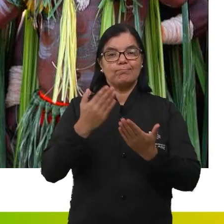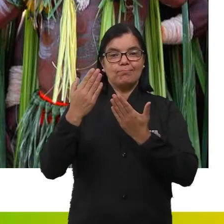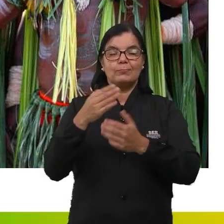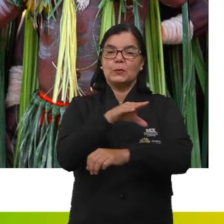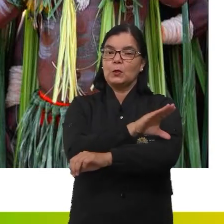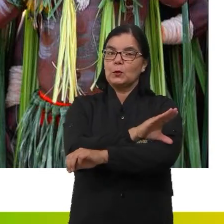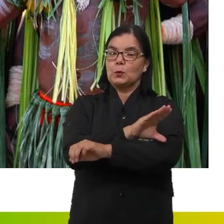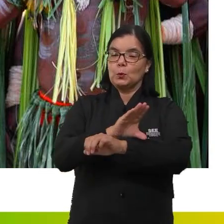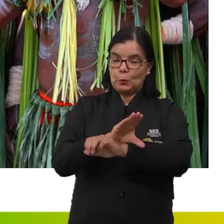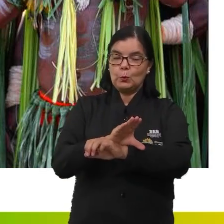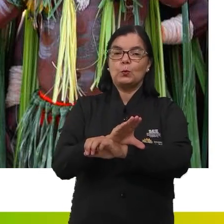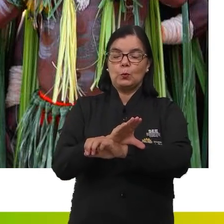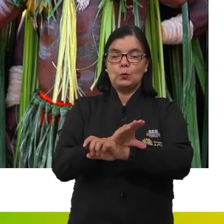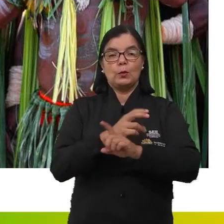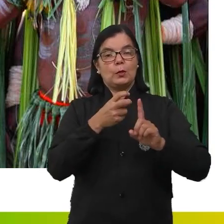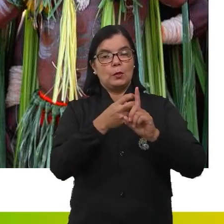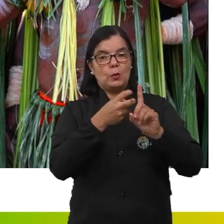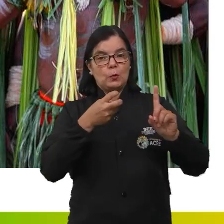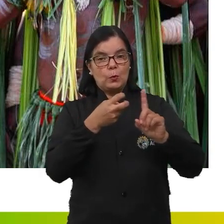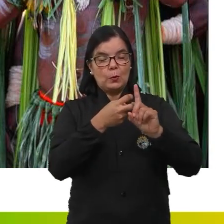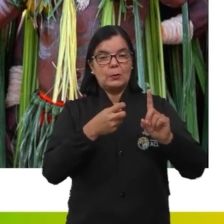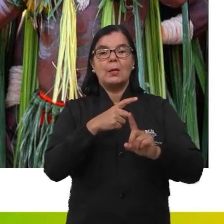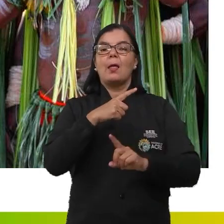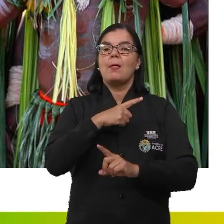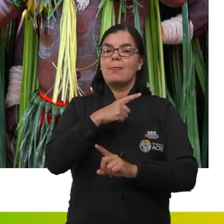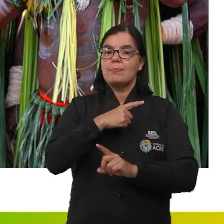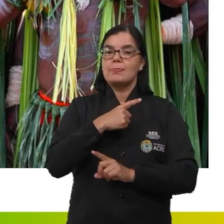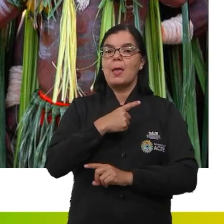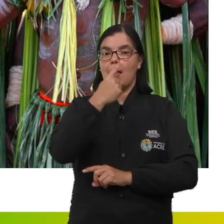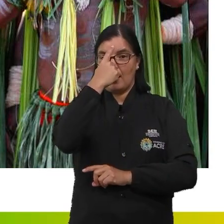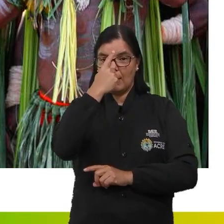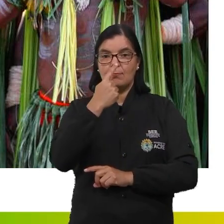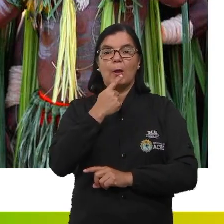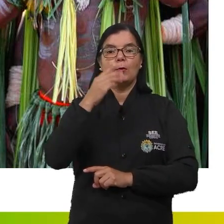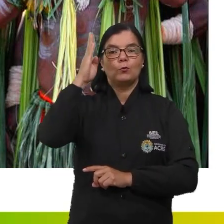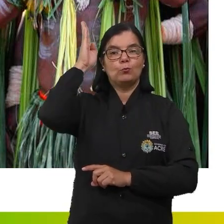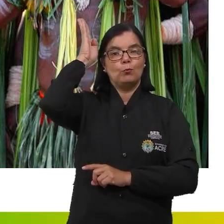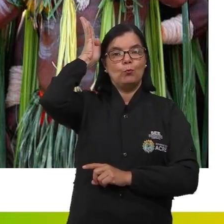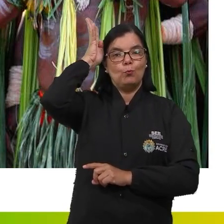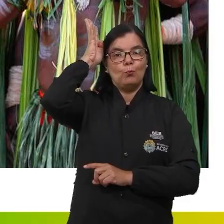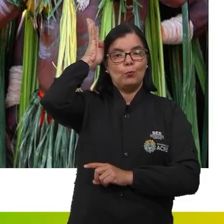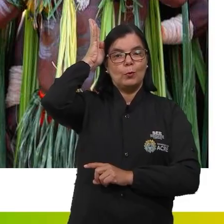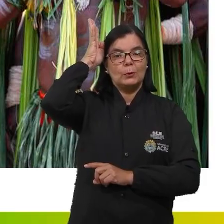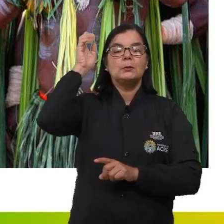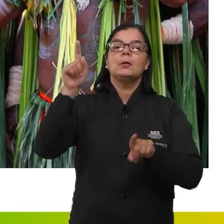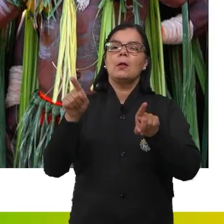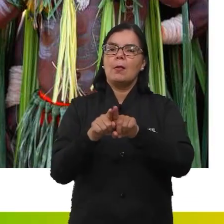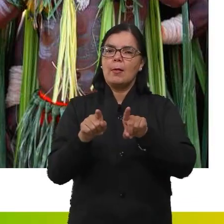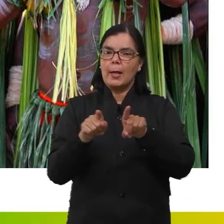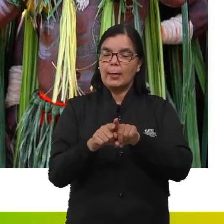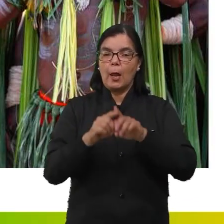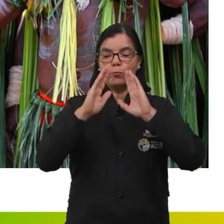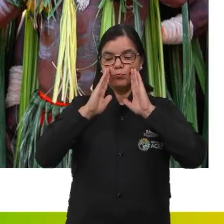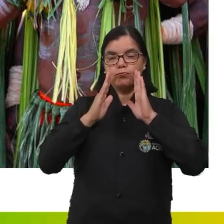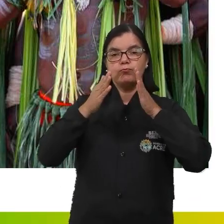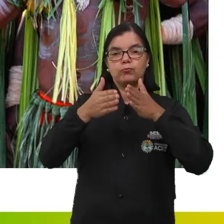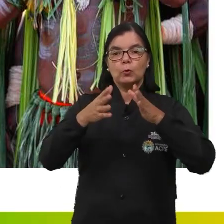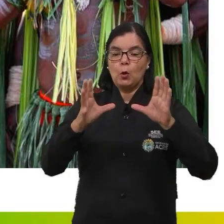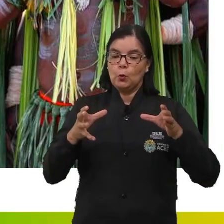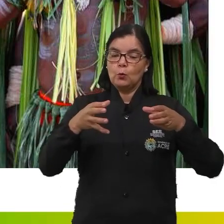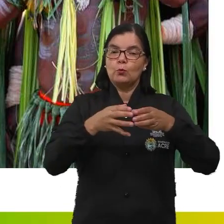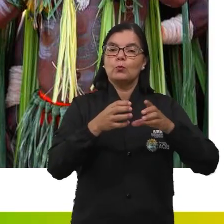cultura indígena, existe a figura do pajé, que ele é uma figura central nas